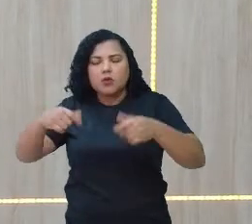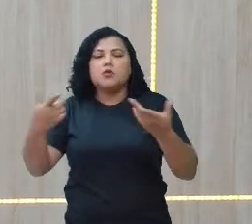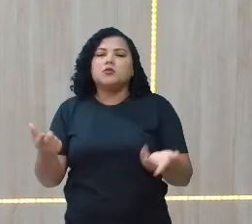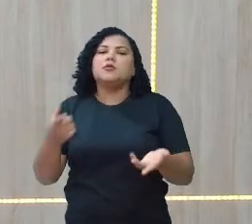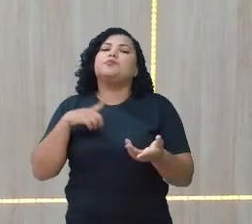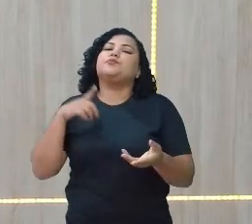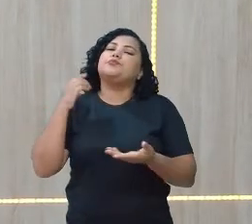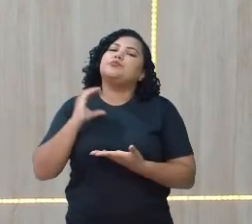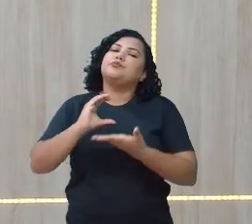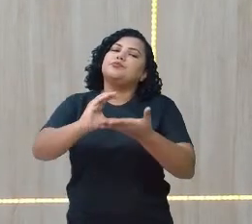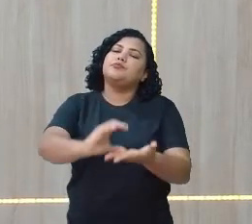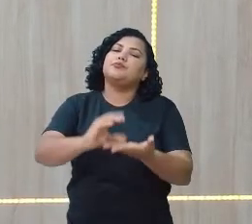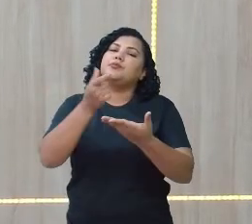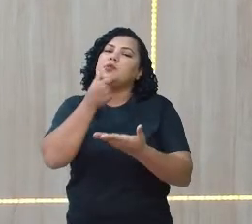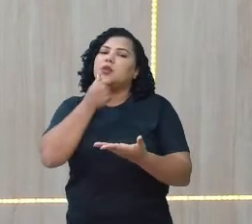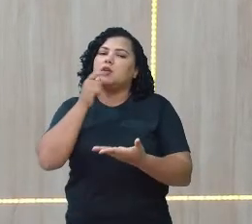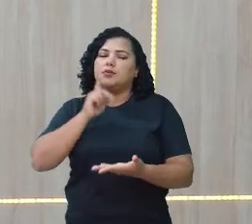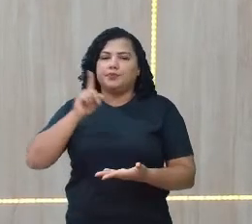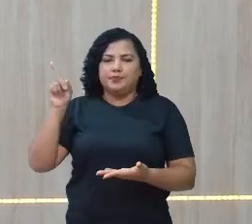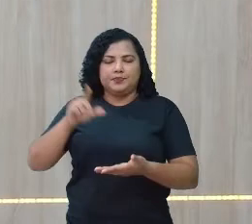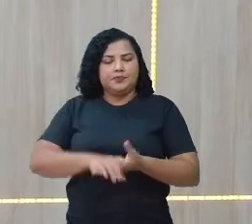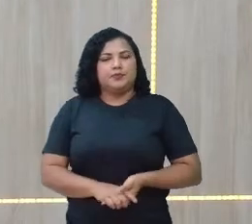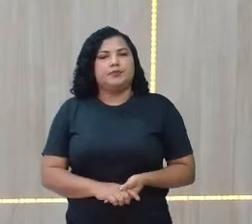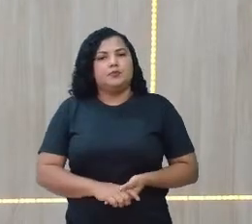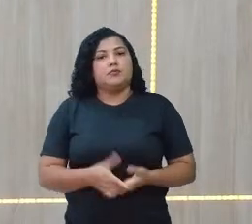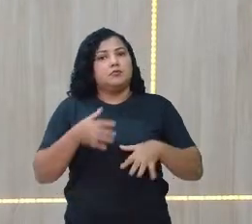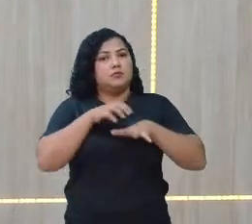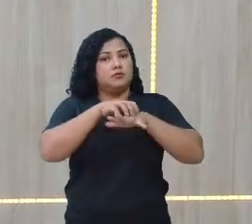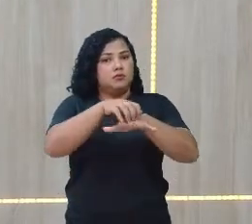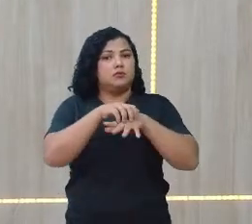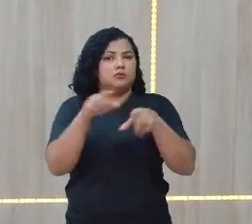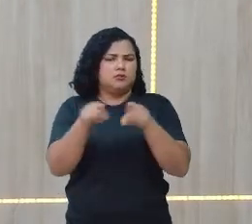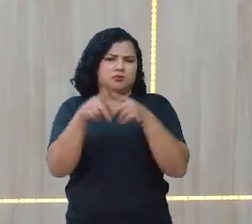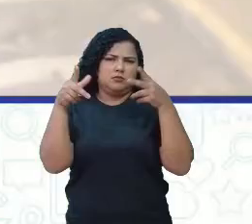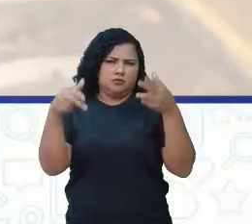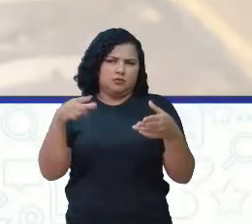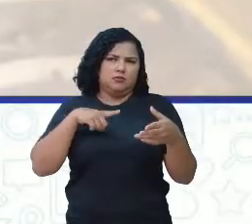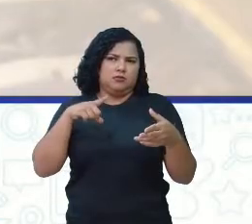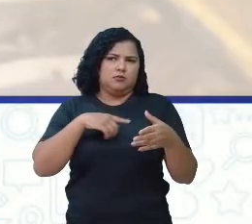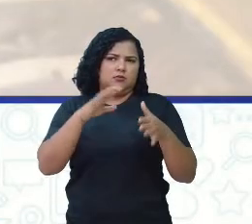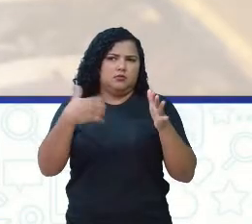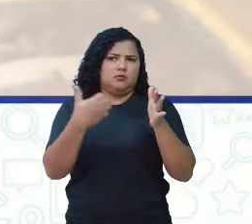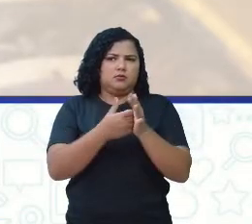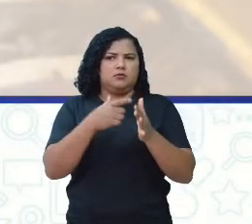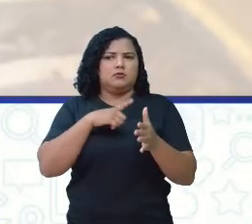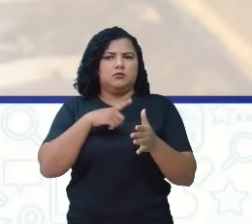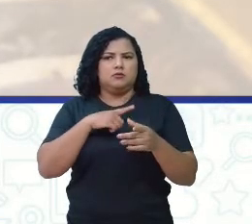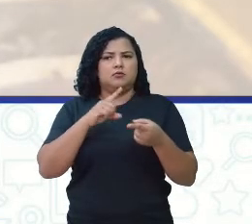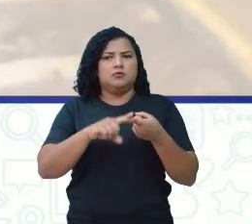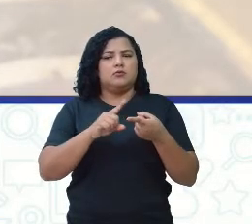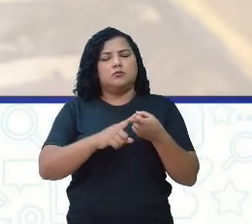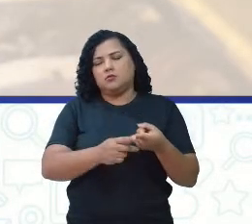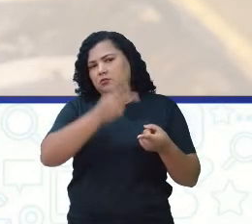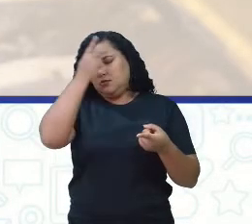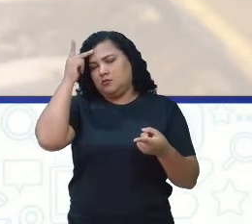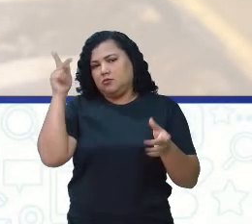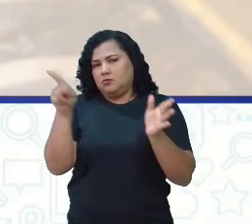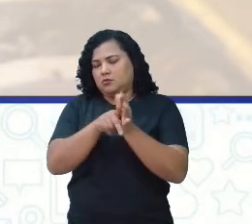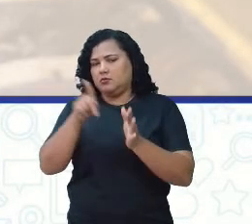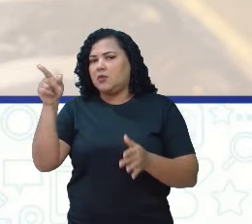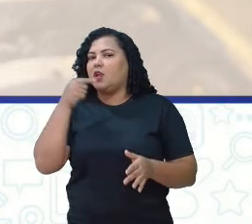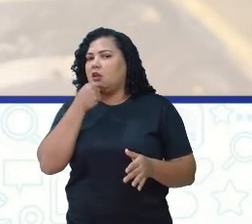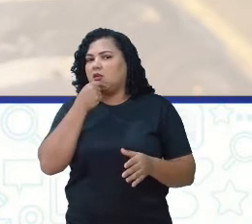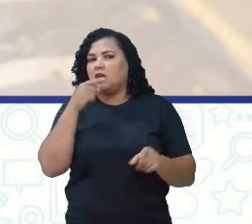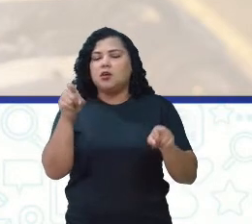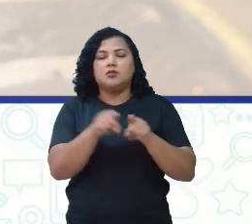investimentos ingleses, tá bom? E aí o de transporte não vai ser diferente. Então, nós temos uma companhia que era formada por acionistas ingleses e brasileiros, que